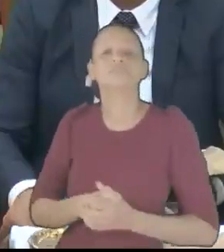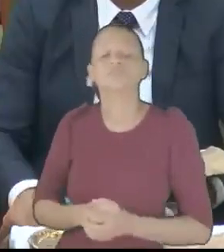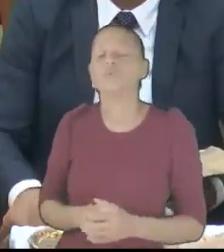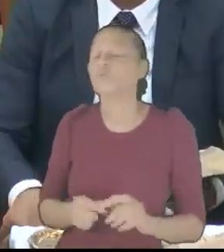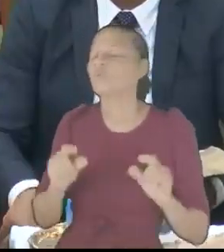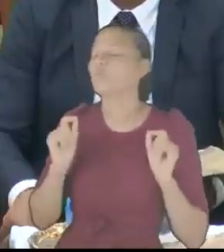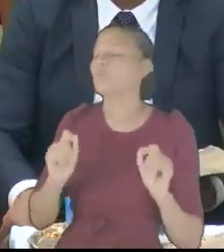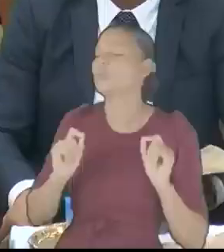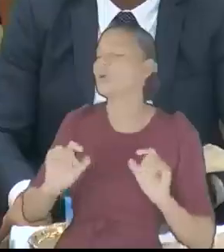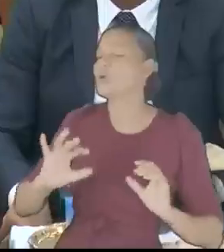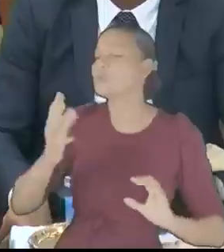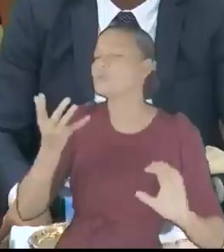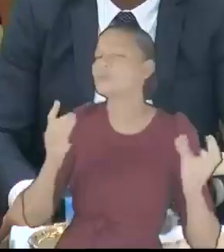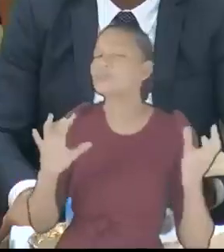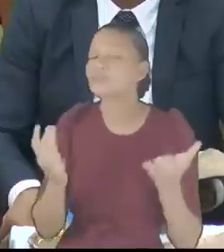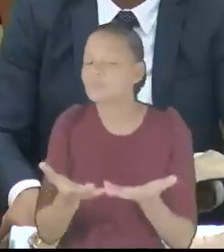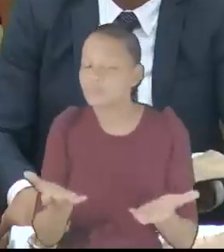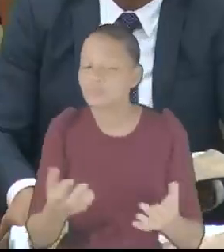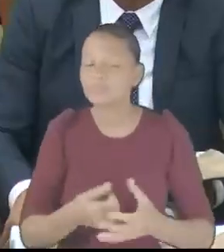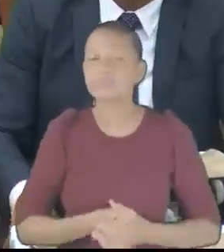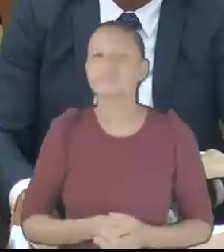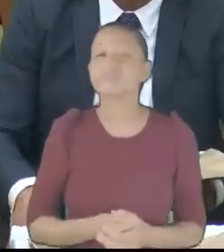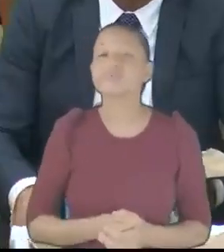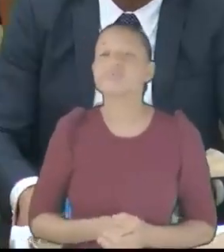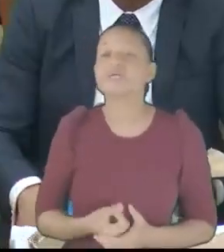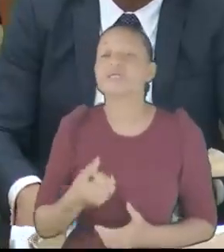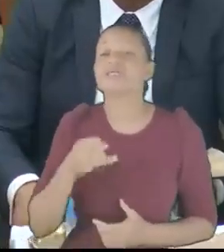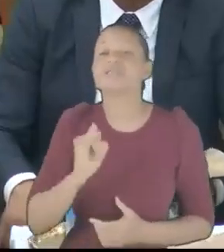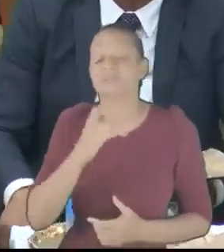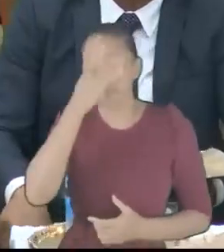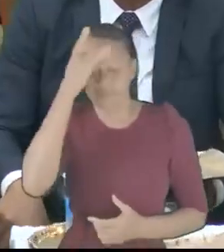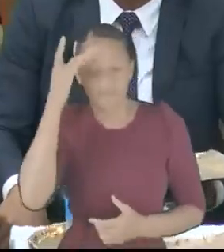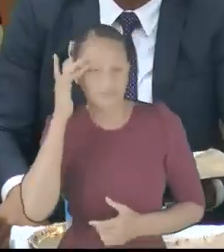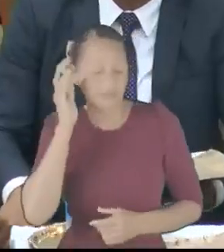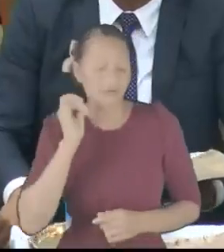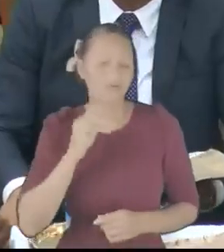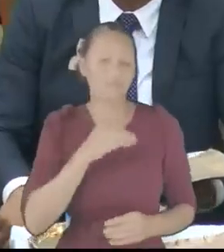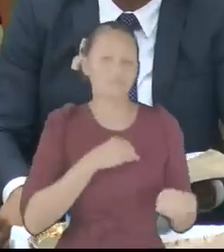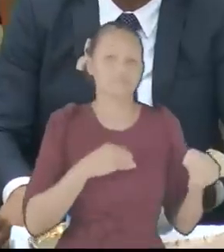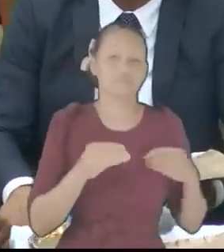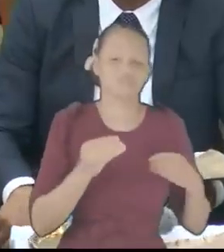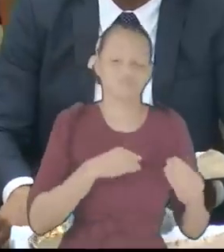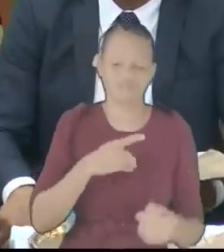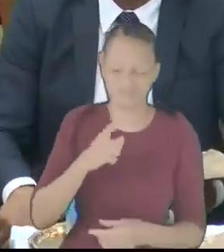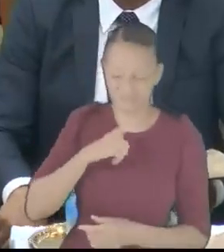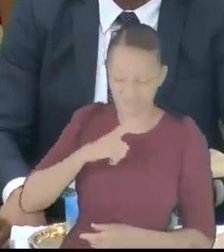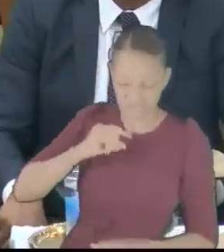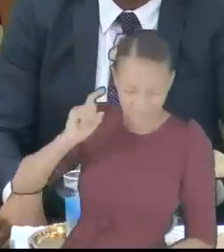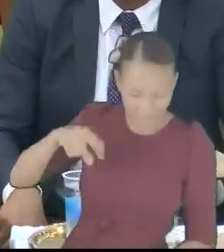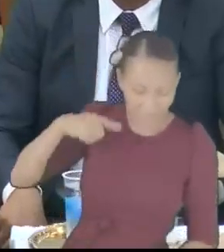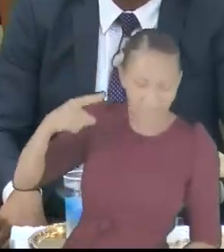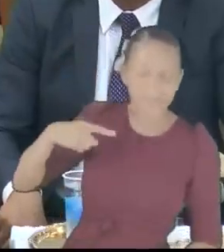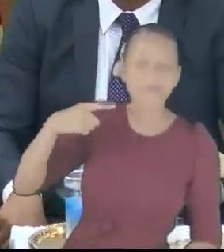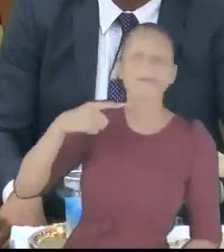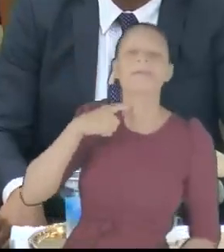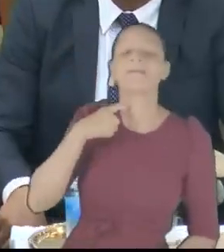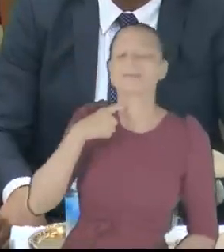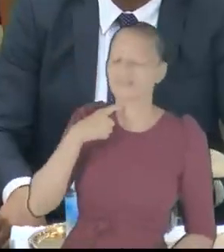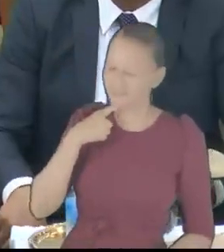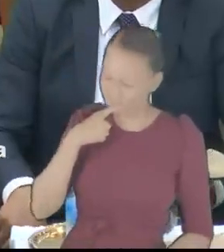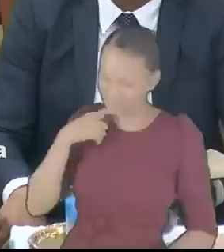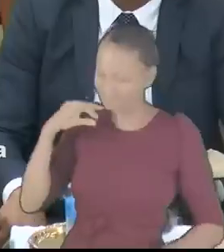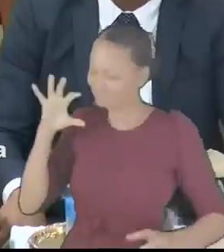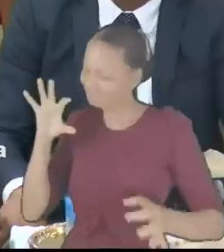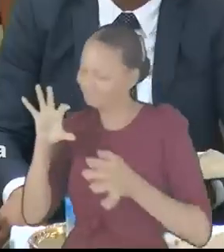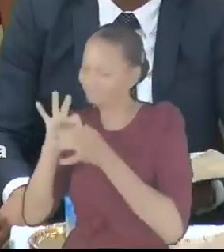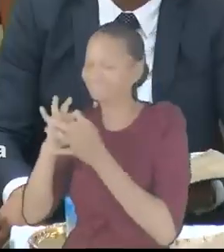quer que diz mais ainda? Hein? Se alguém pecar, temos um advogado para com o Pai.